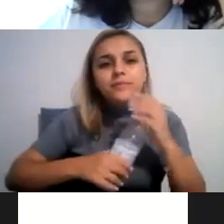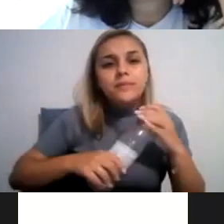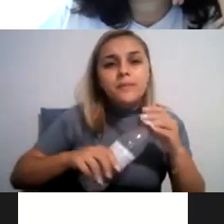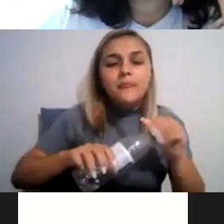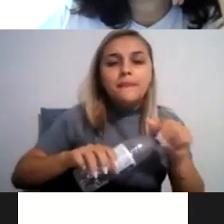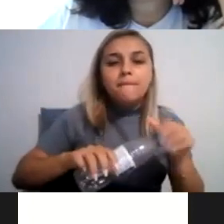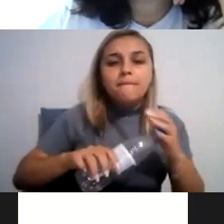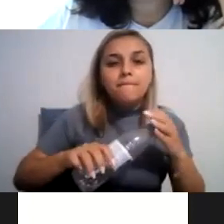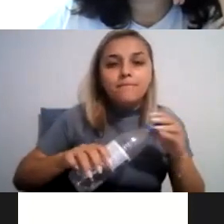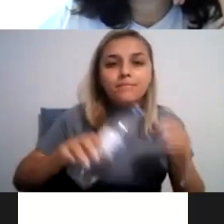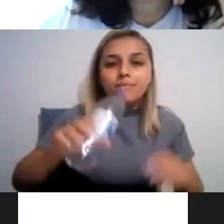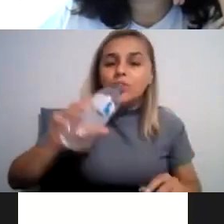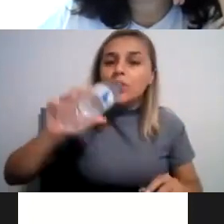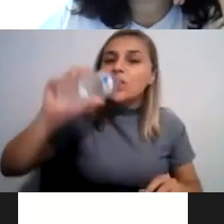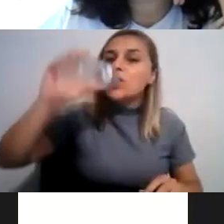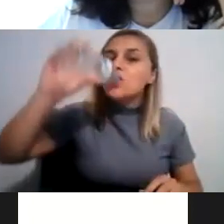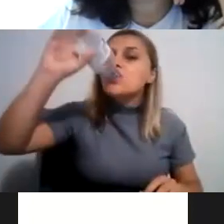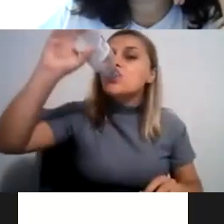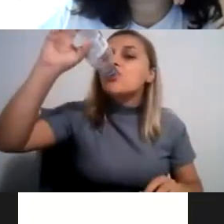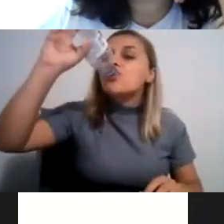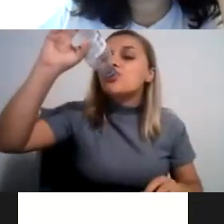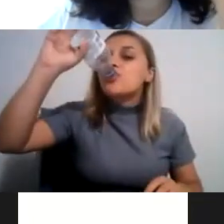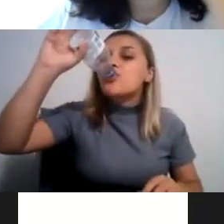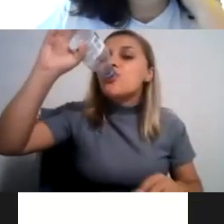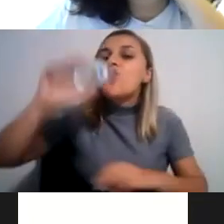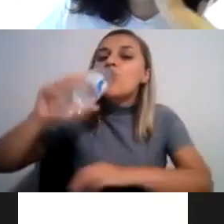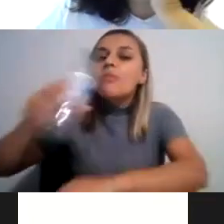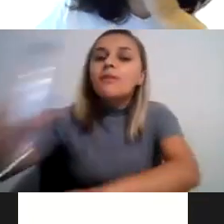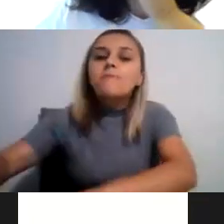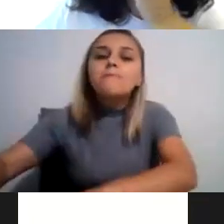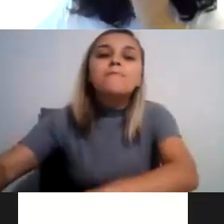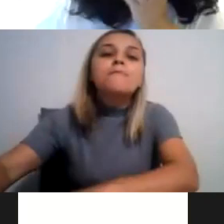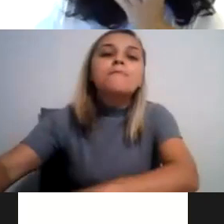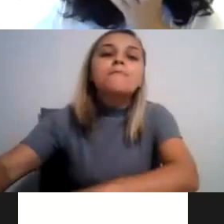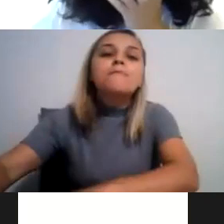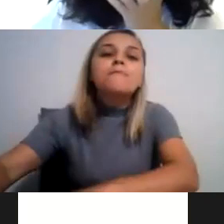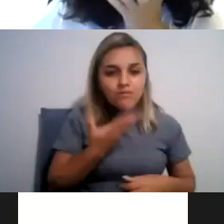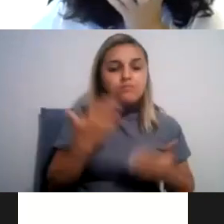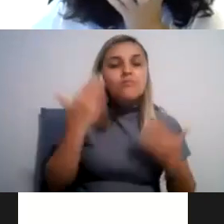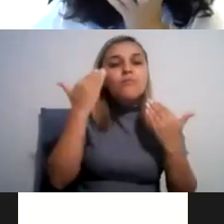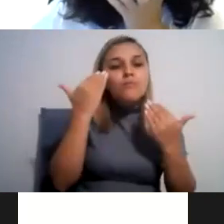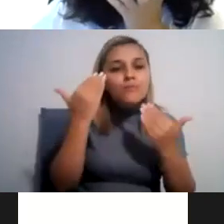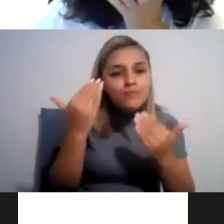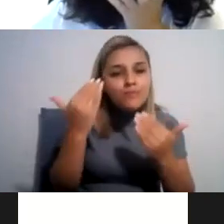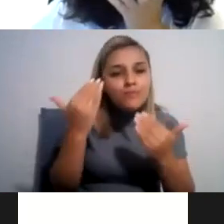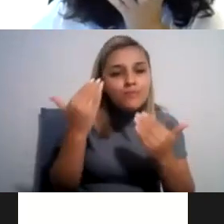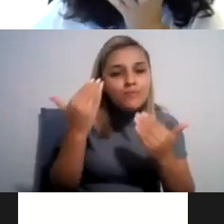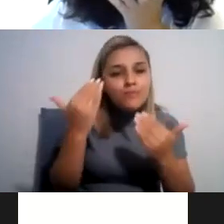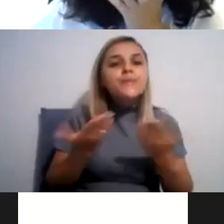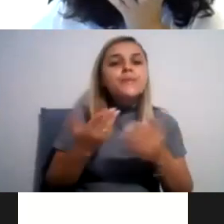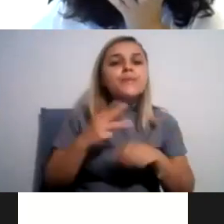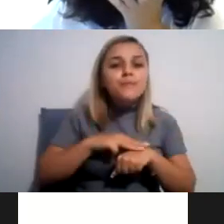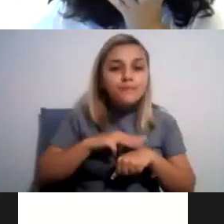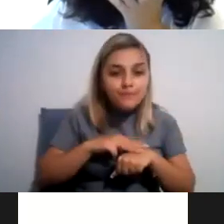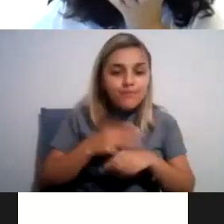Não? Então, tá bom. Muito obrigada a todos pela participação, por este momento de